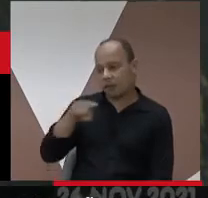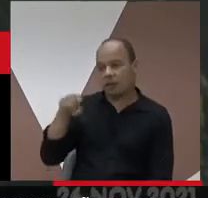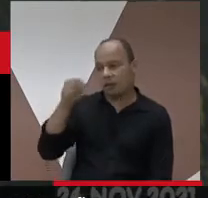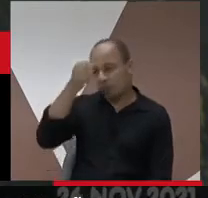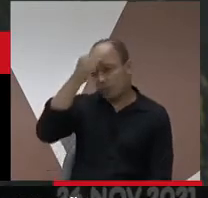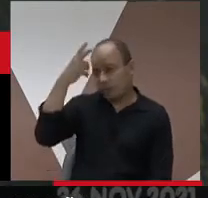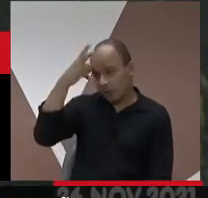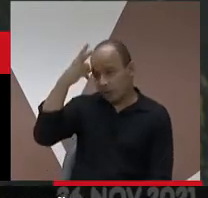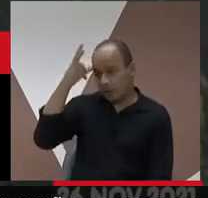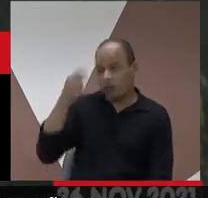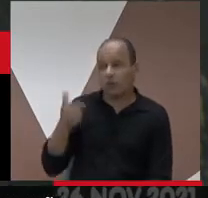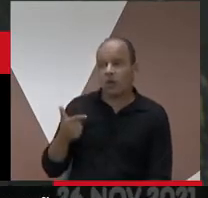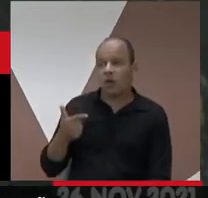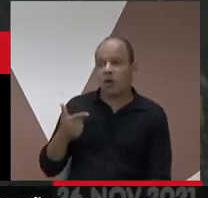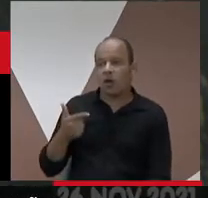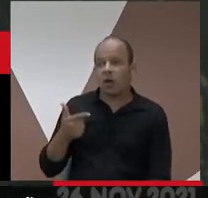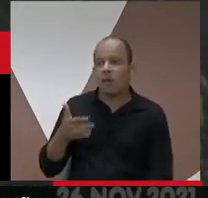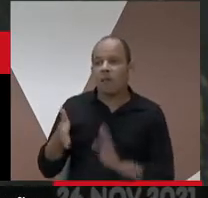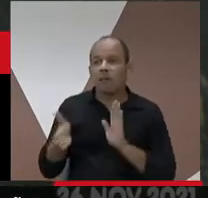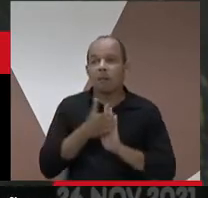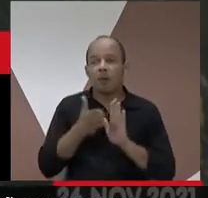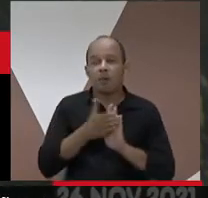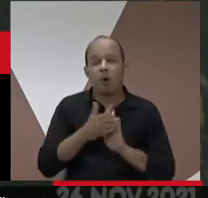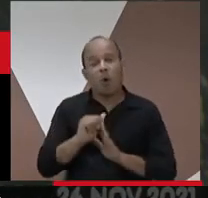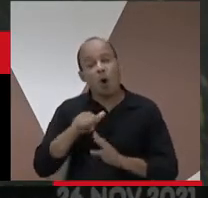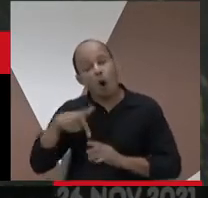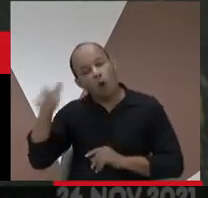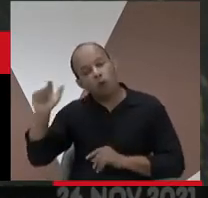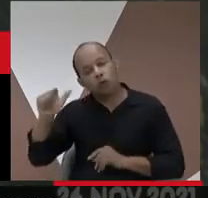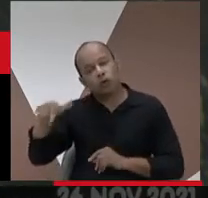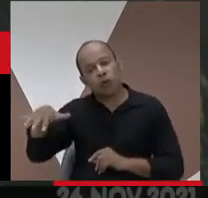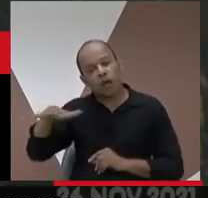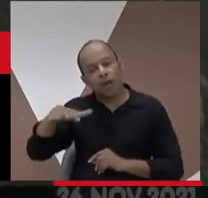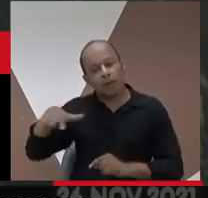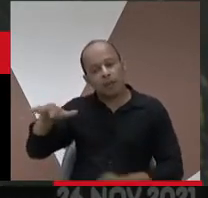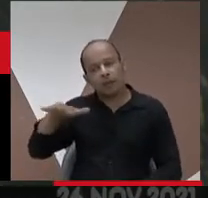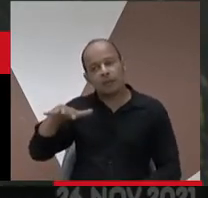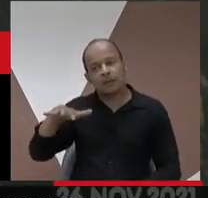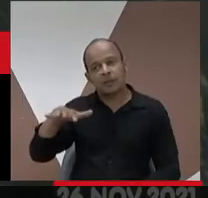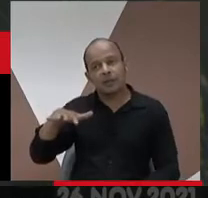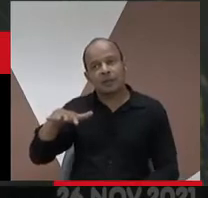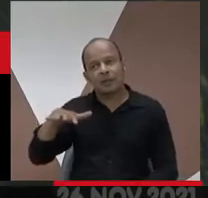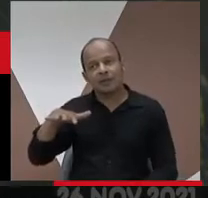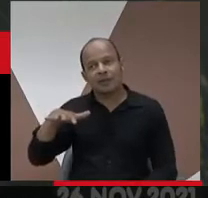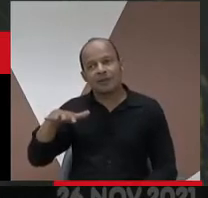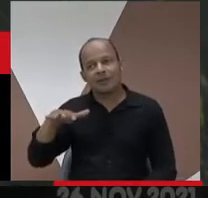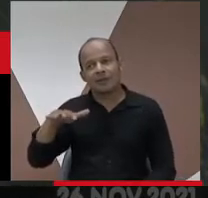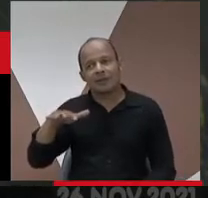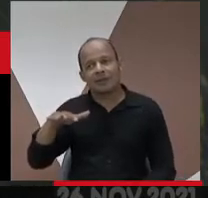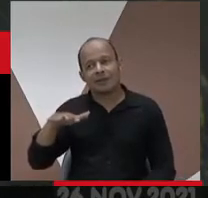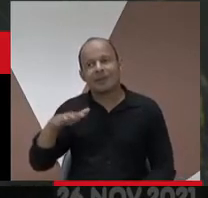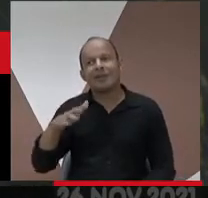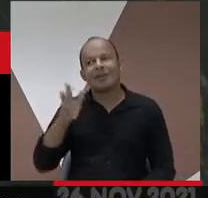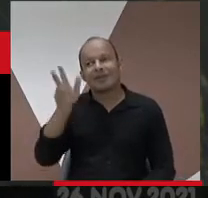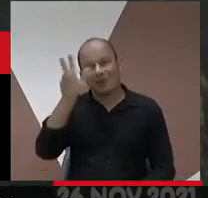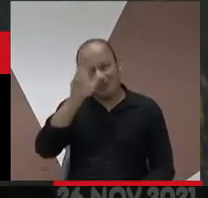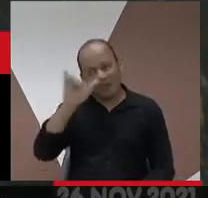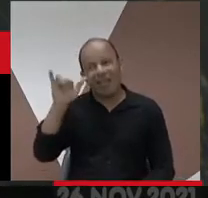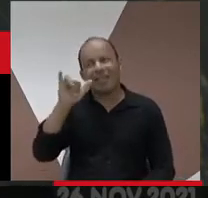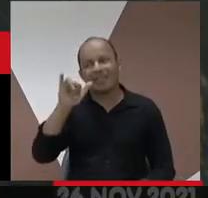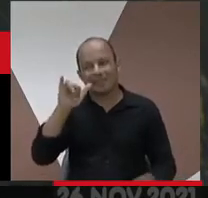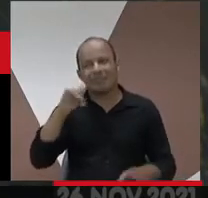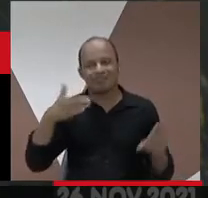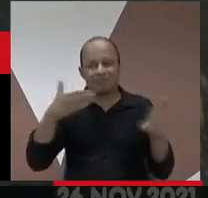propuseram um outro traçado que também vai impactar o parque do Rola Moça.